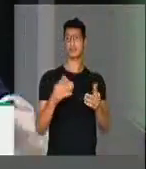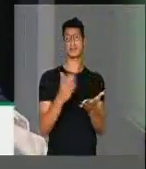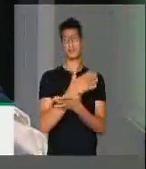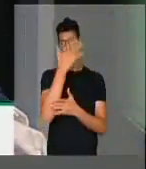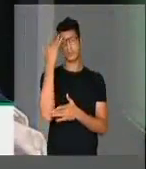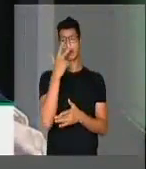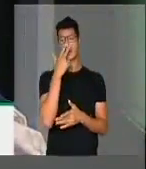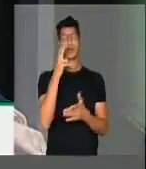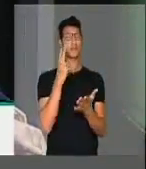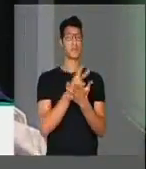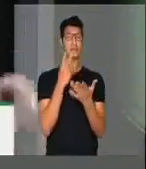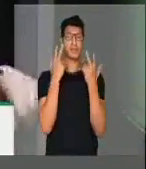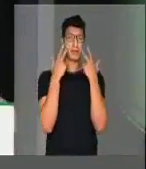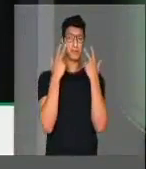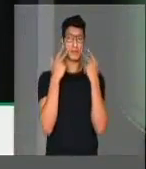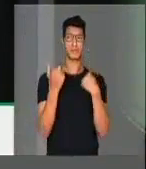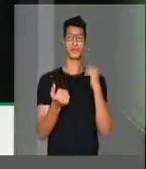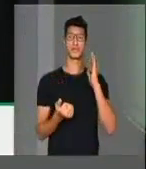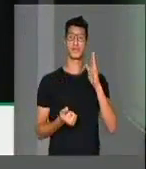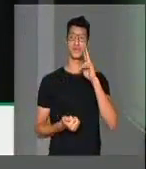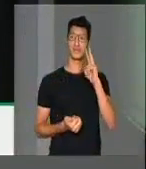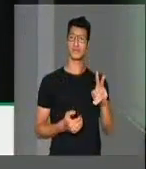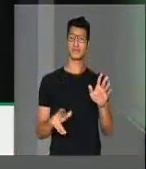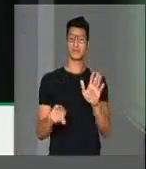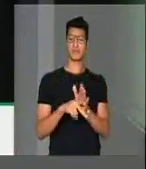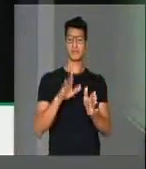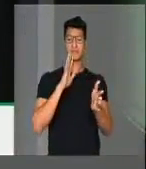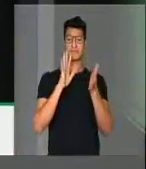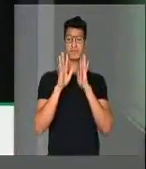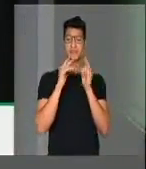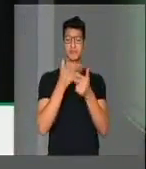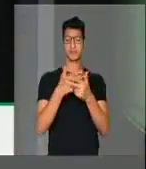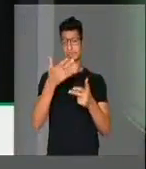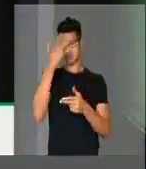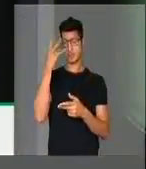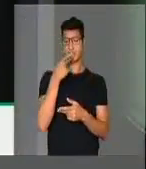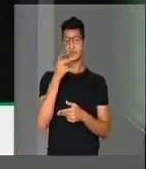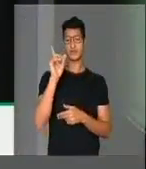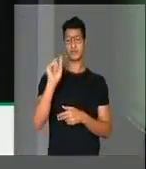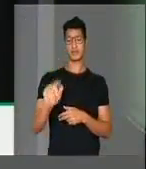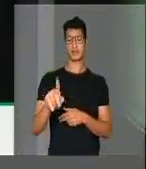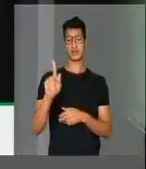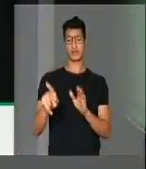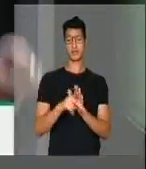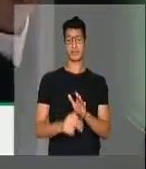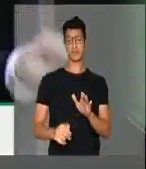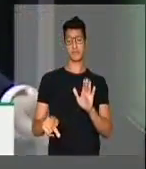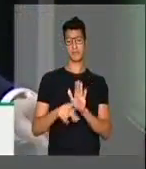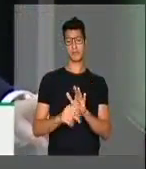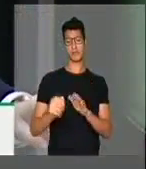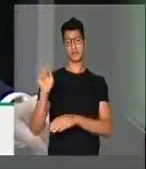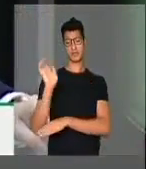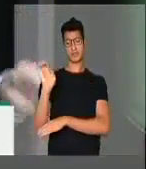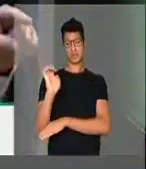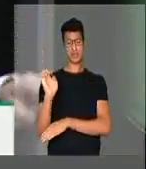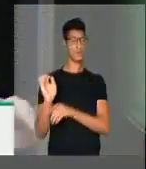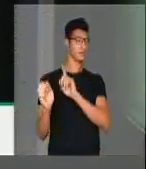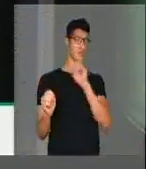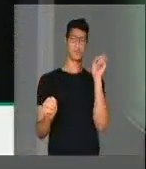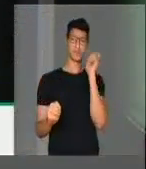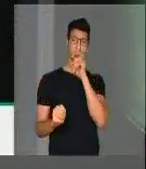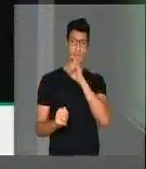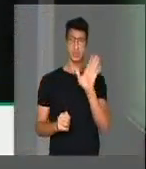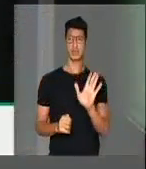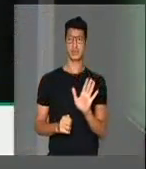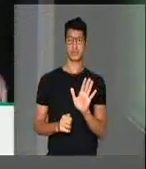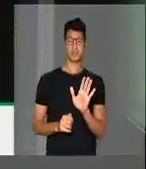muita gente coloca no mesmo saco. Eu já vi na própria rede social gente dizendo que aquilo era coisa de homossexual. Mentira,